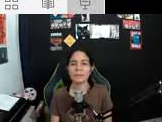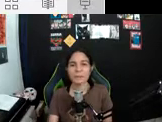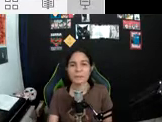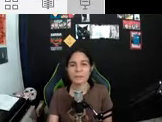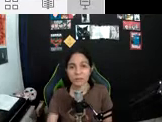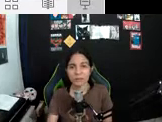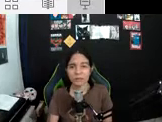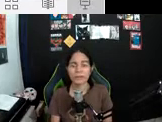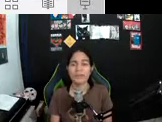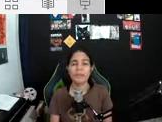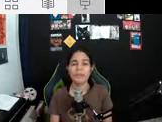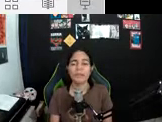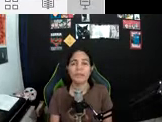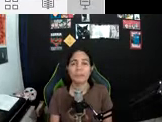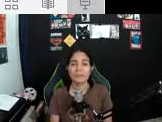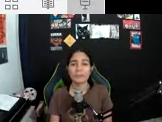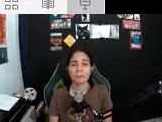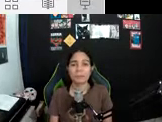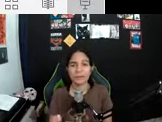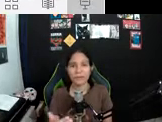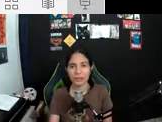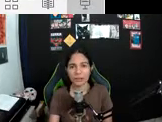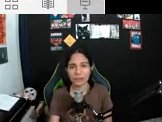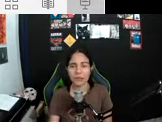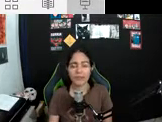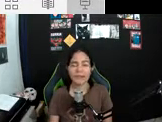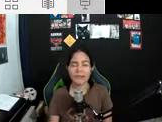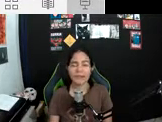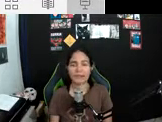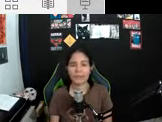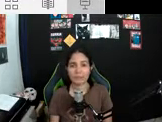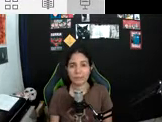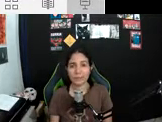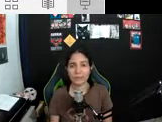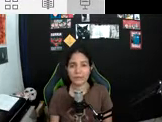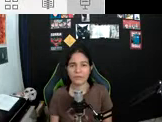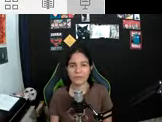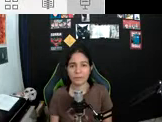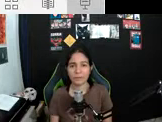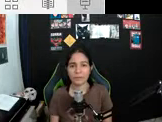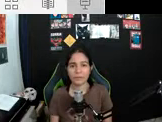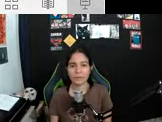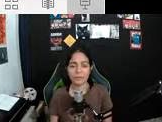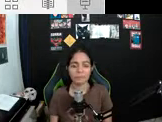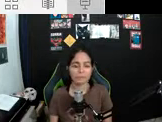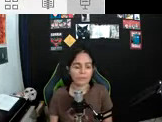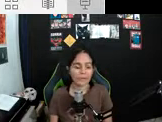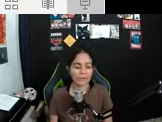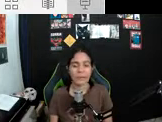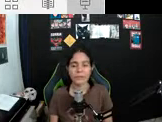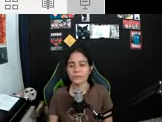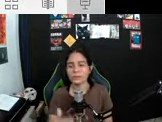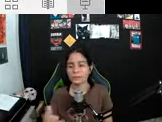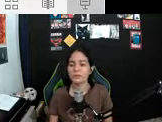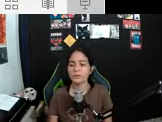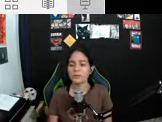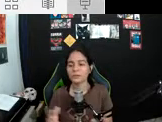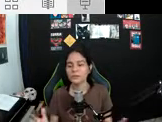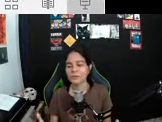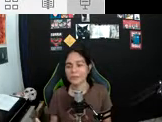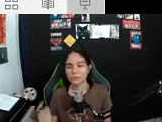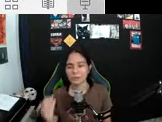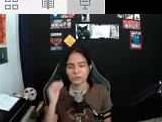precisa consentir, né, ele precisa permitir que aquele tratamento seja feito com ele, né? A gente já